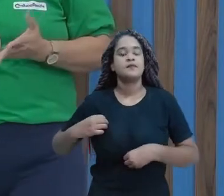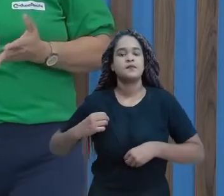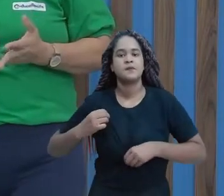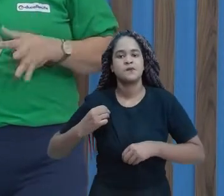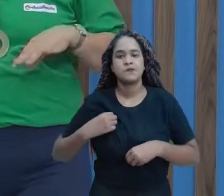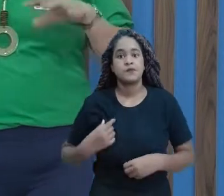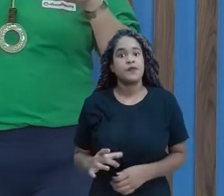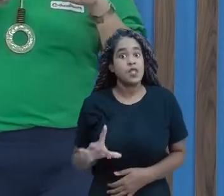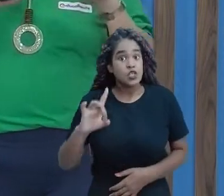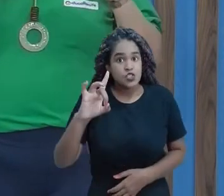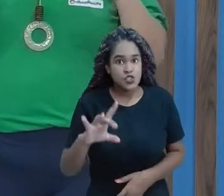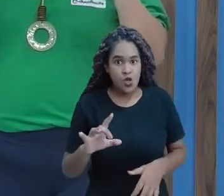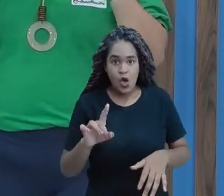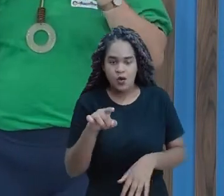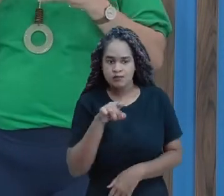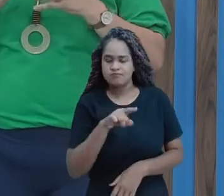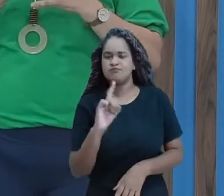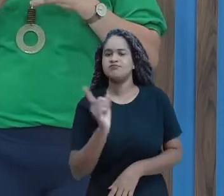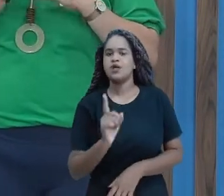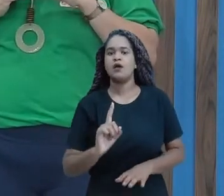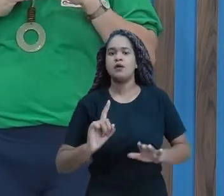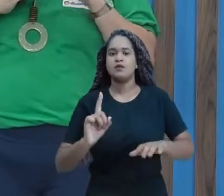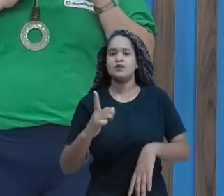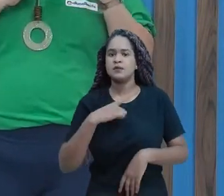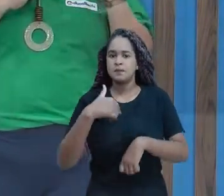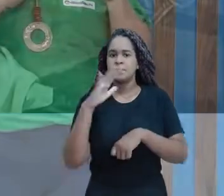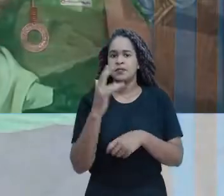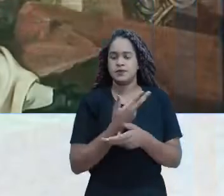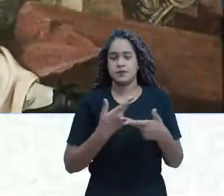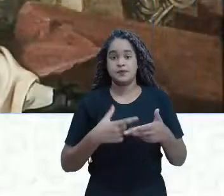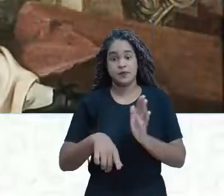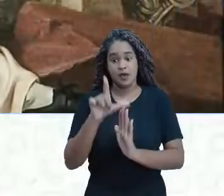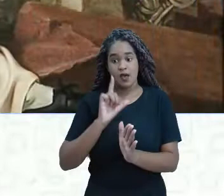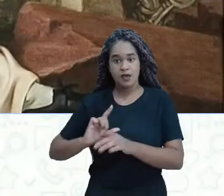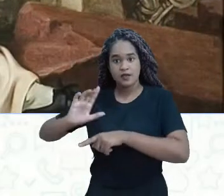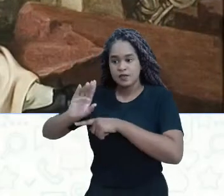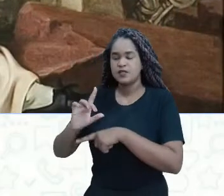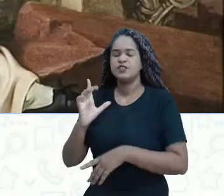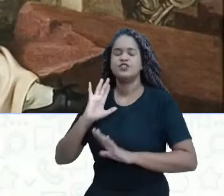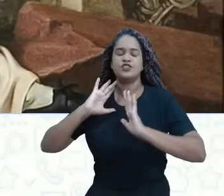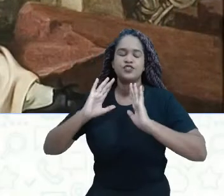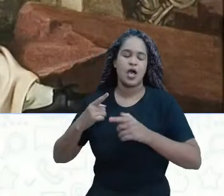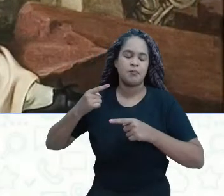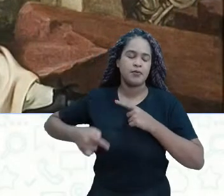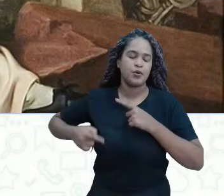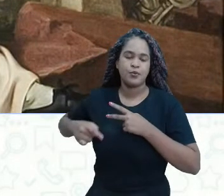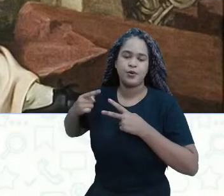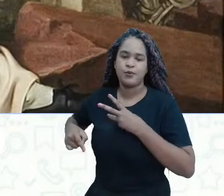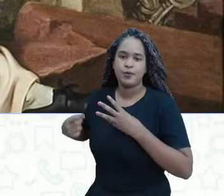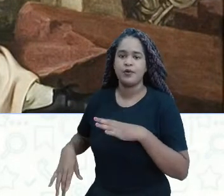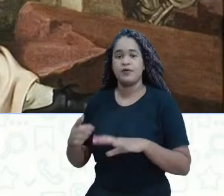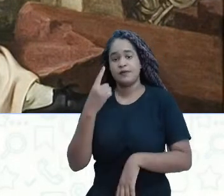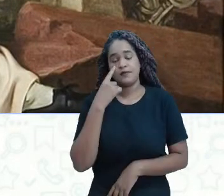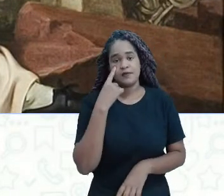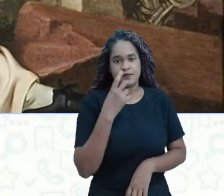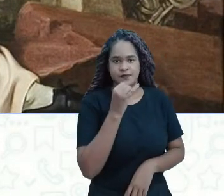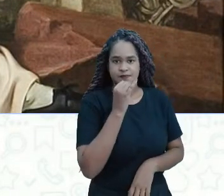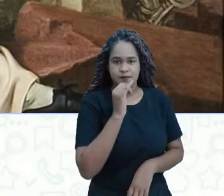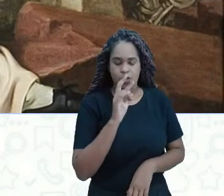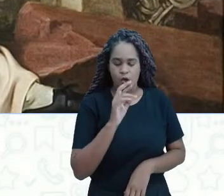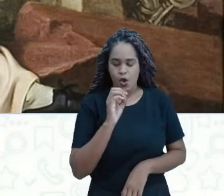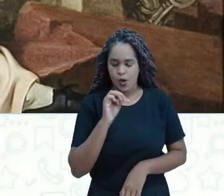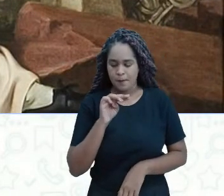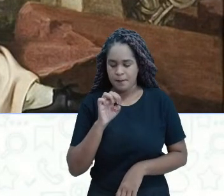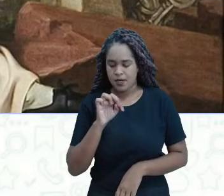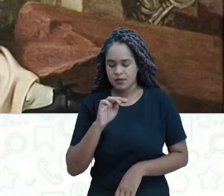isso, tá, gente? Porque antes da fotografia já estava havendo algumas rupturas, tá? O romantismo, por exemplo,